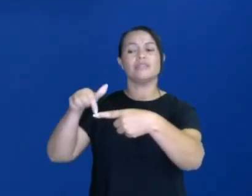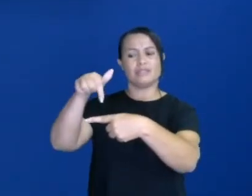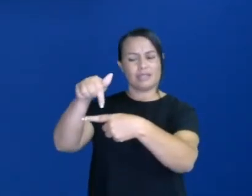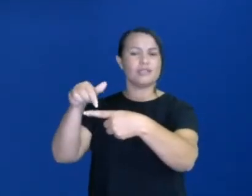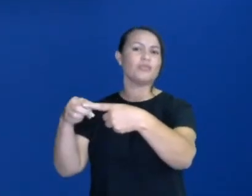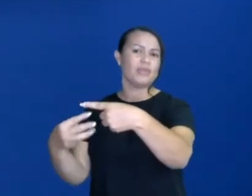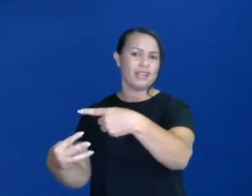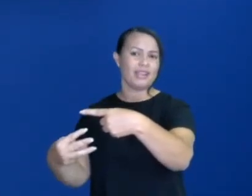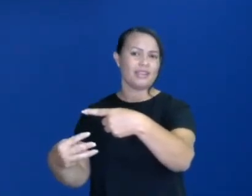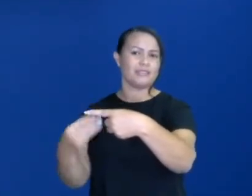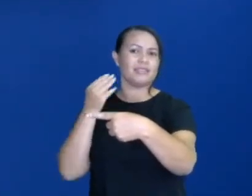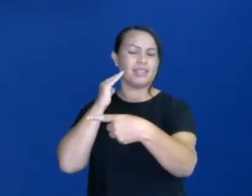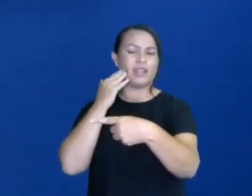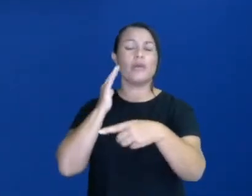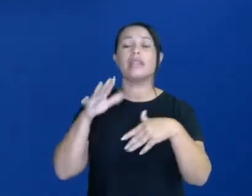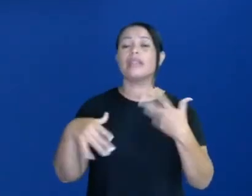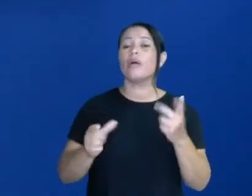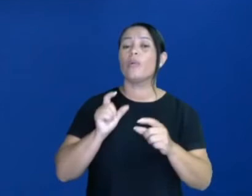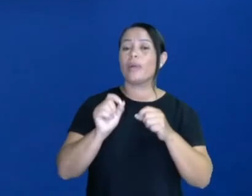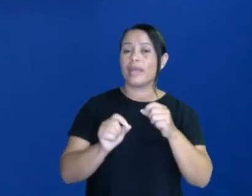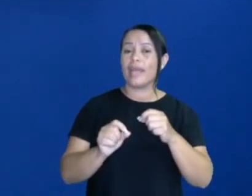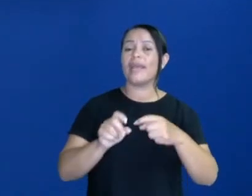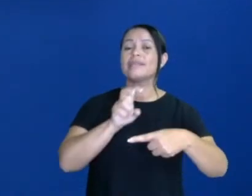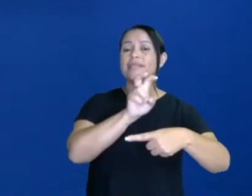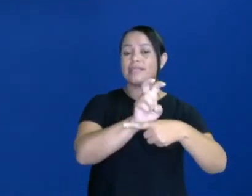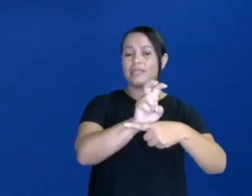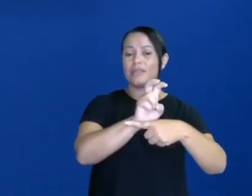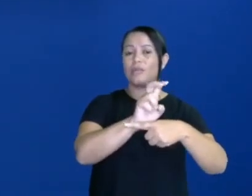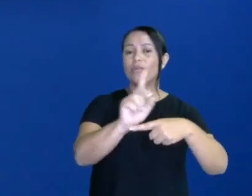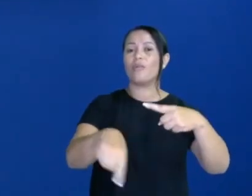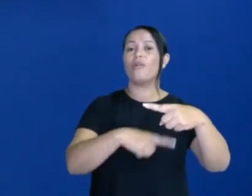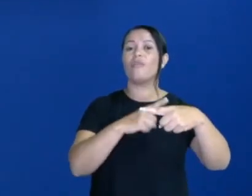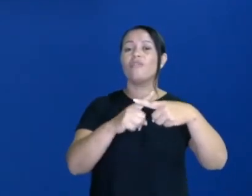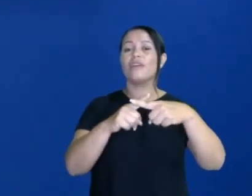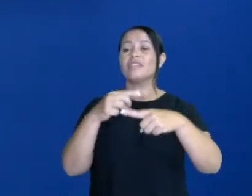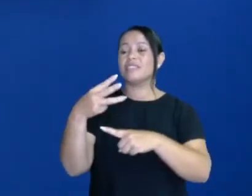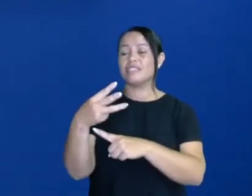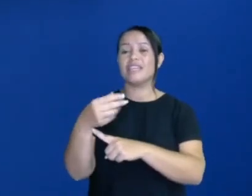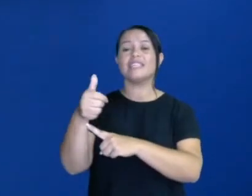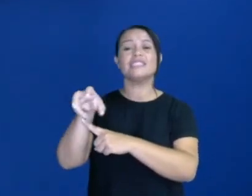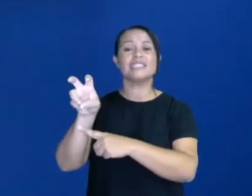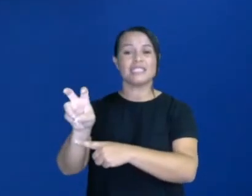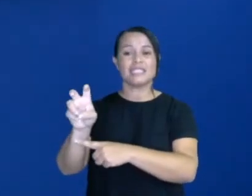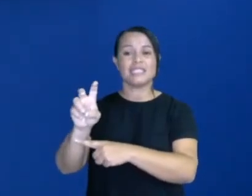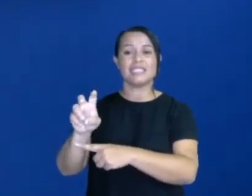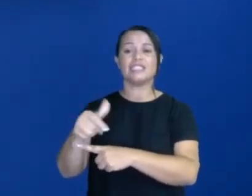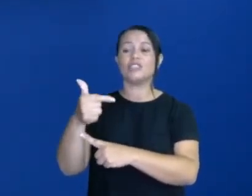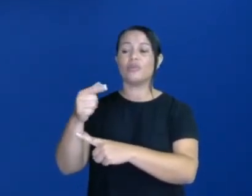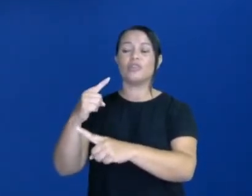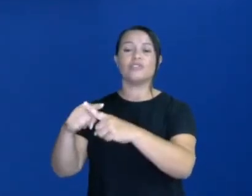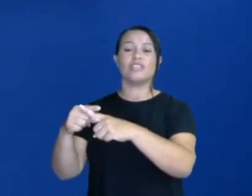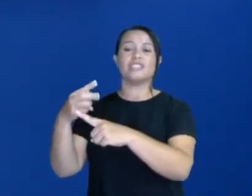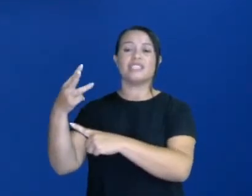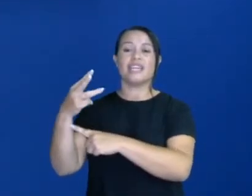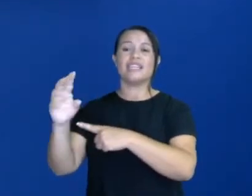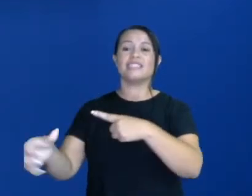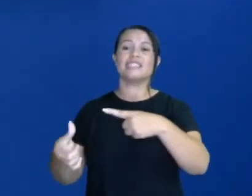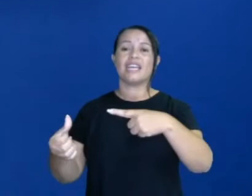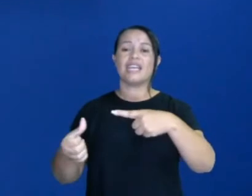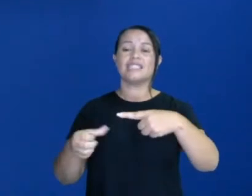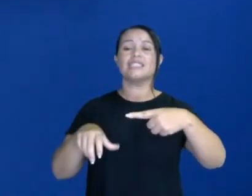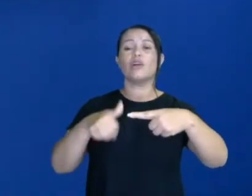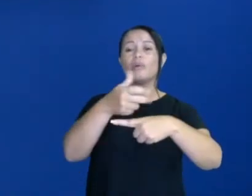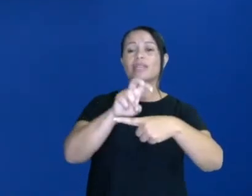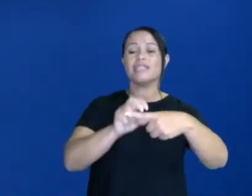sobre 3. Foi isso? Então, ó, 5 vezes 3, 15. 2 vezes 3, 6. Peguei os dois